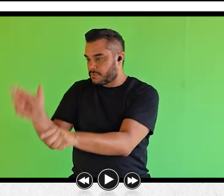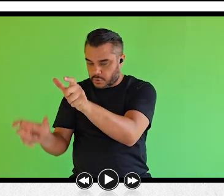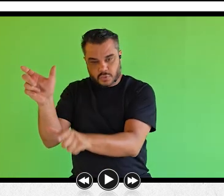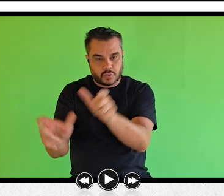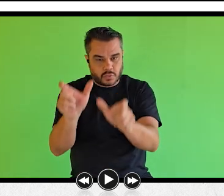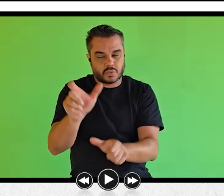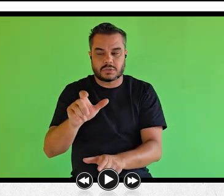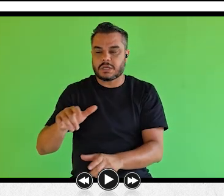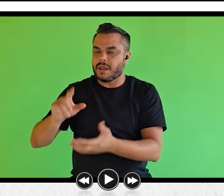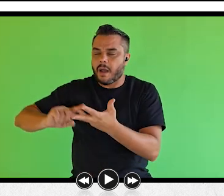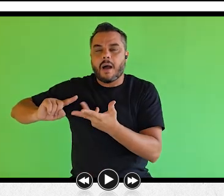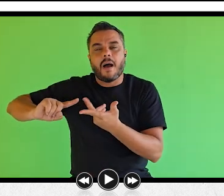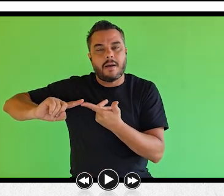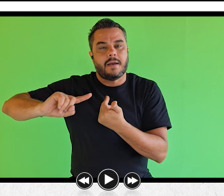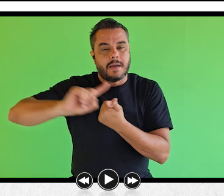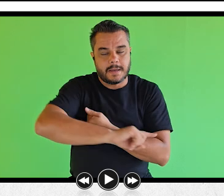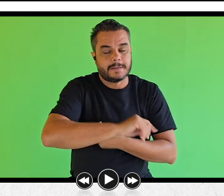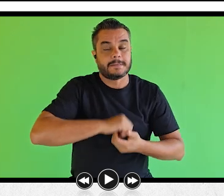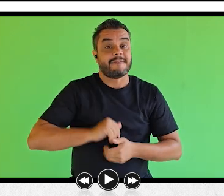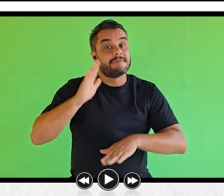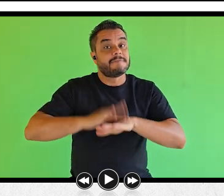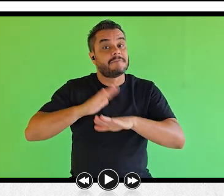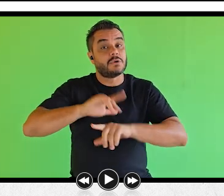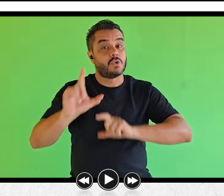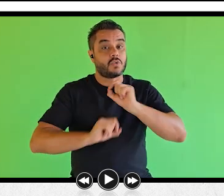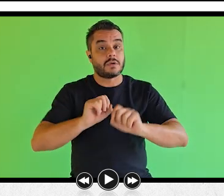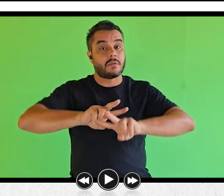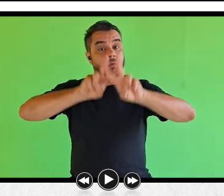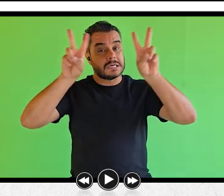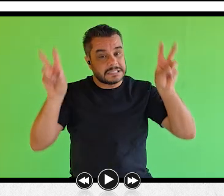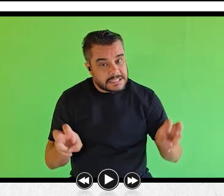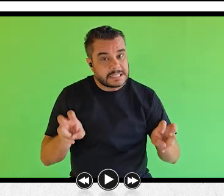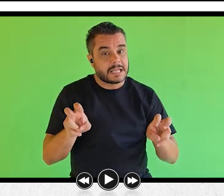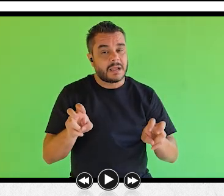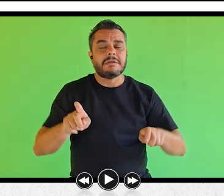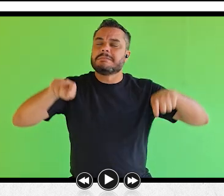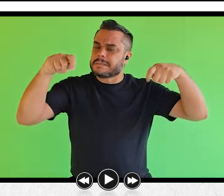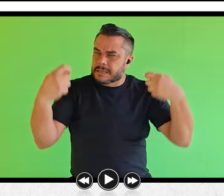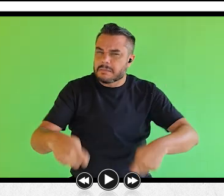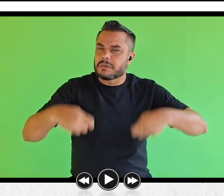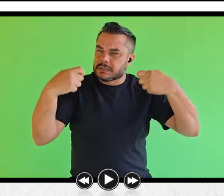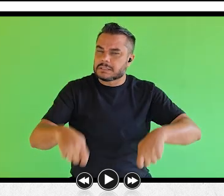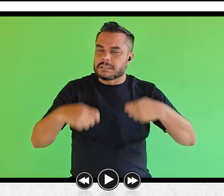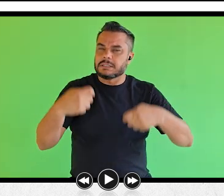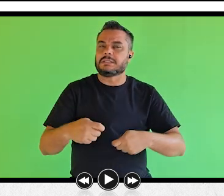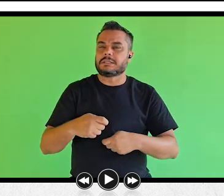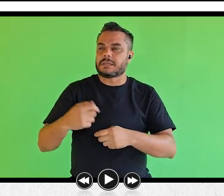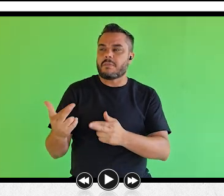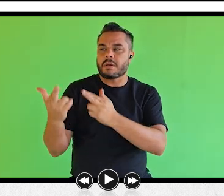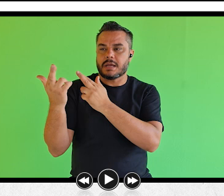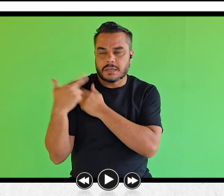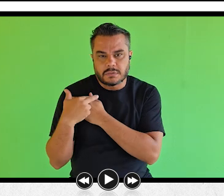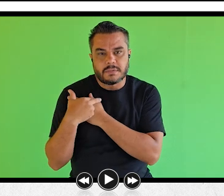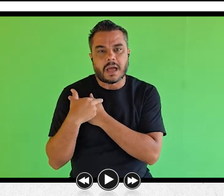que esse tema realmente seja um tema que tem que ser levado a sério pelos municípios, pelos gestores municipais, de forma que essa